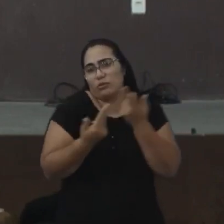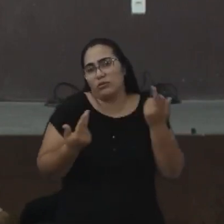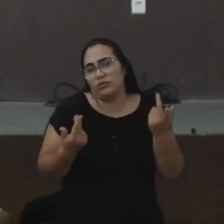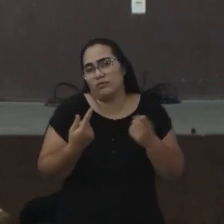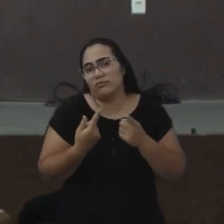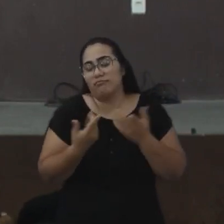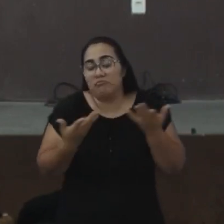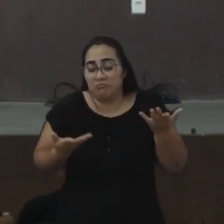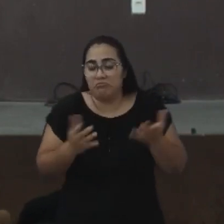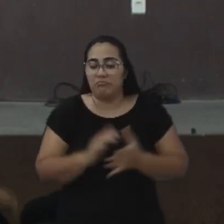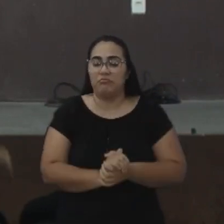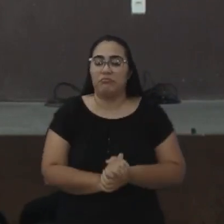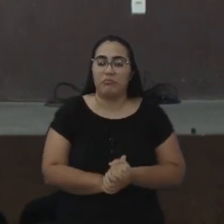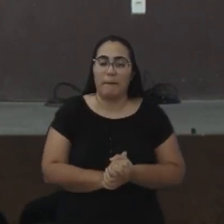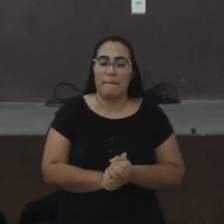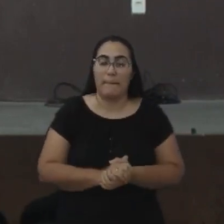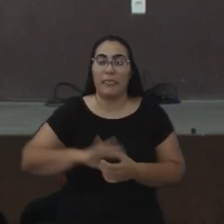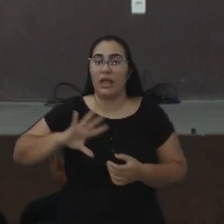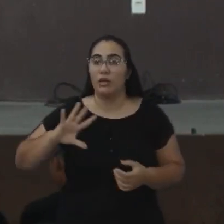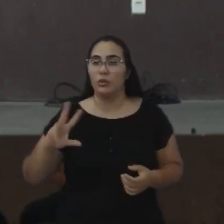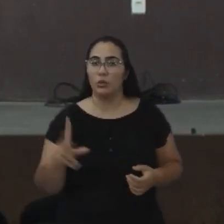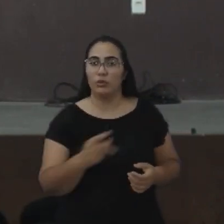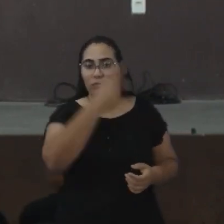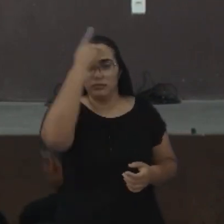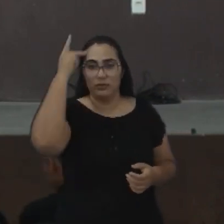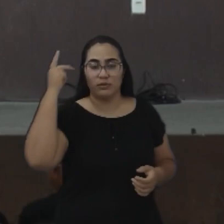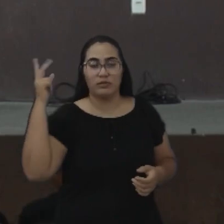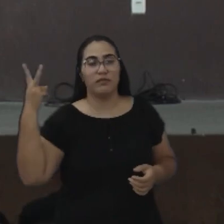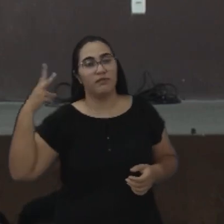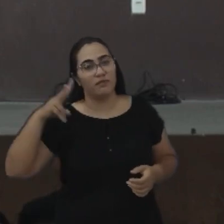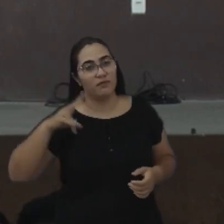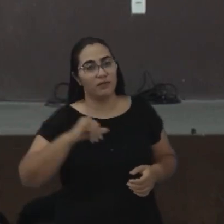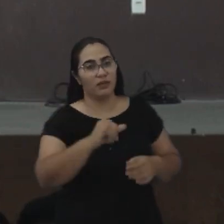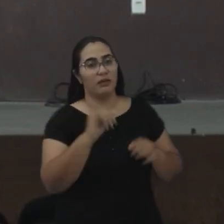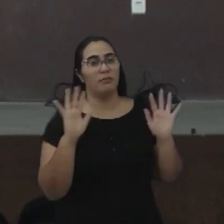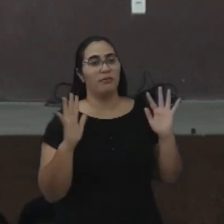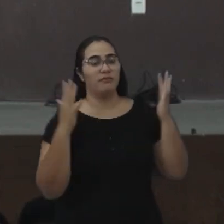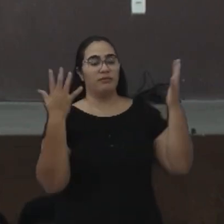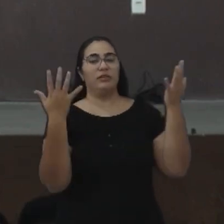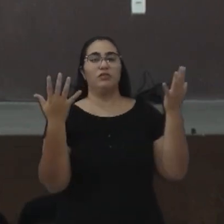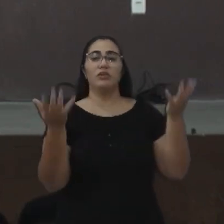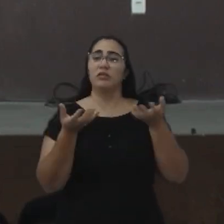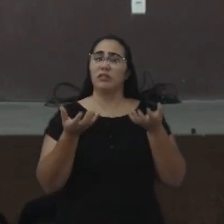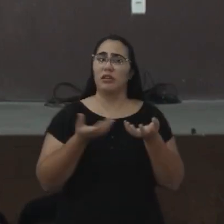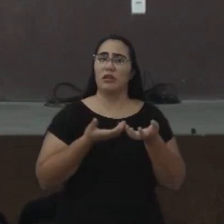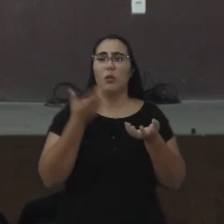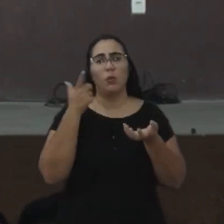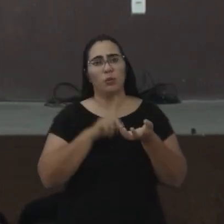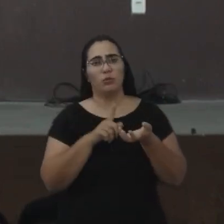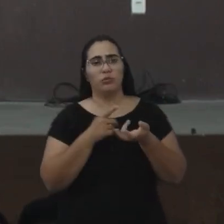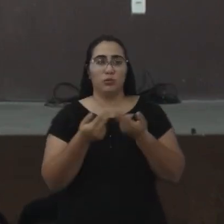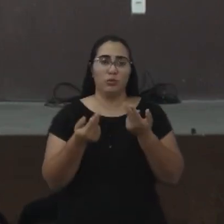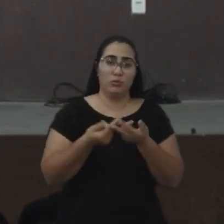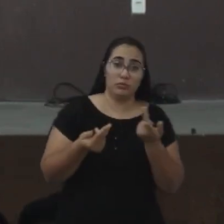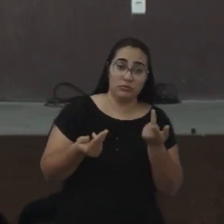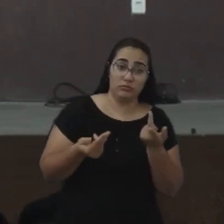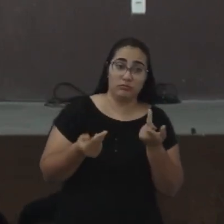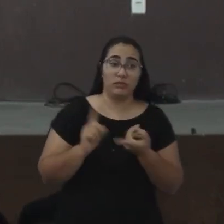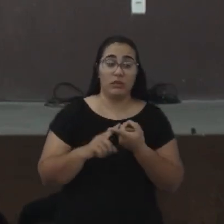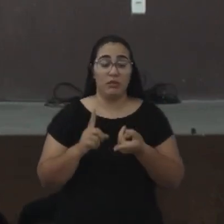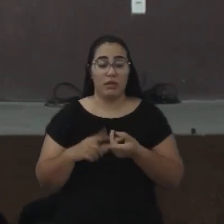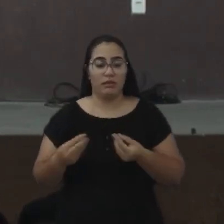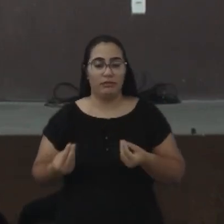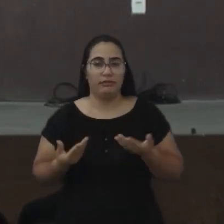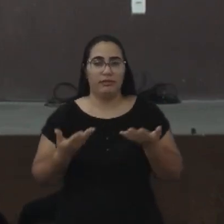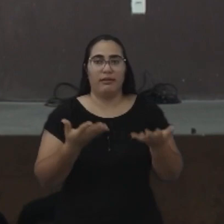festa. Todos os que comparecem a essa festa buscam ser alimentados e buscam